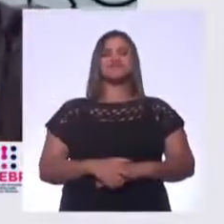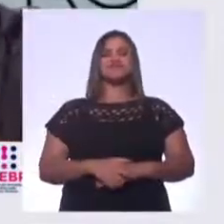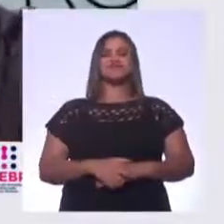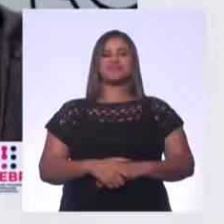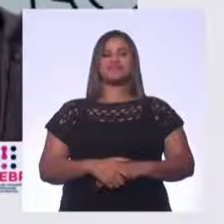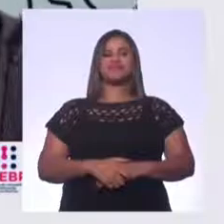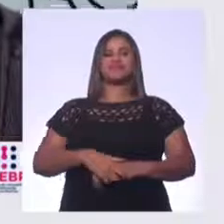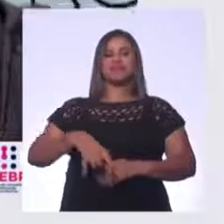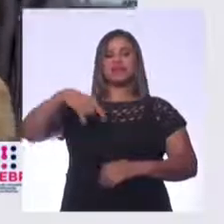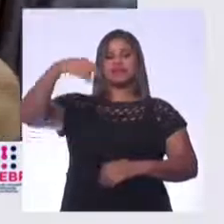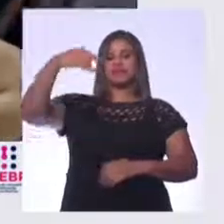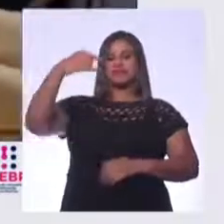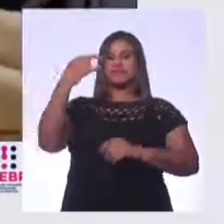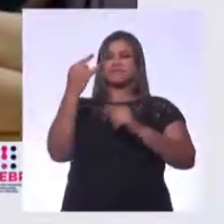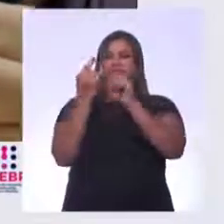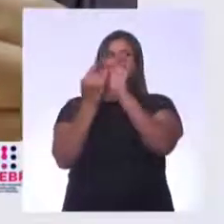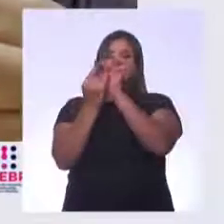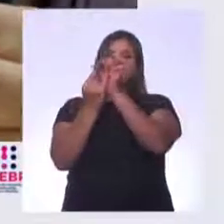haste menor